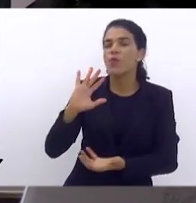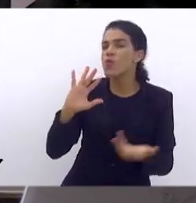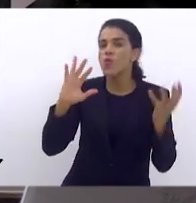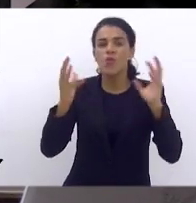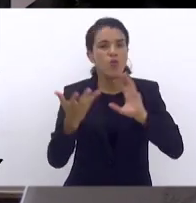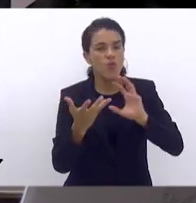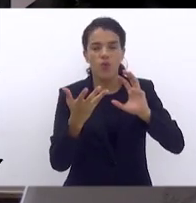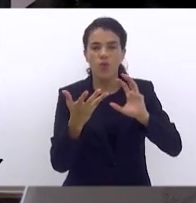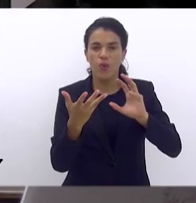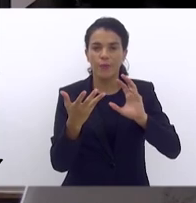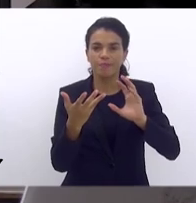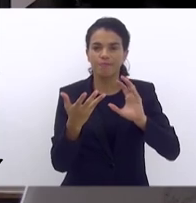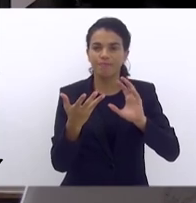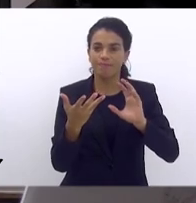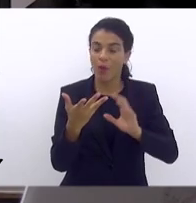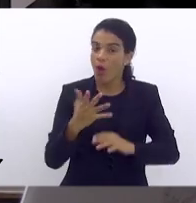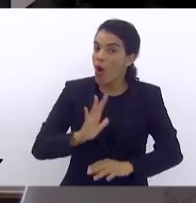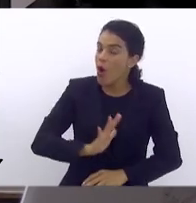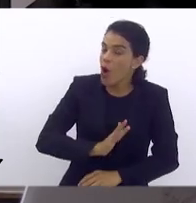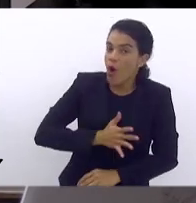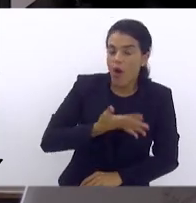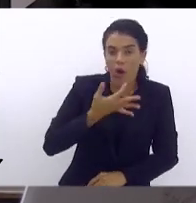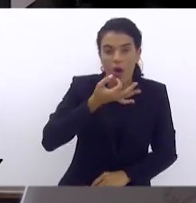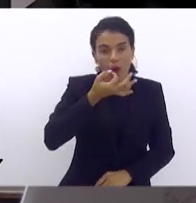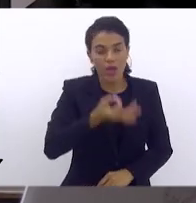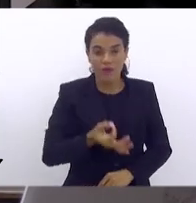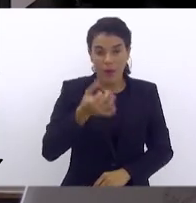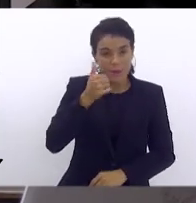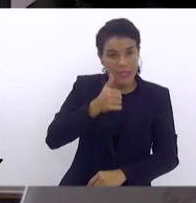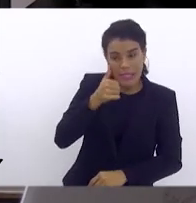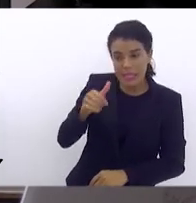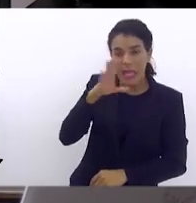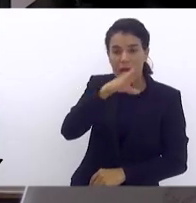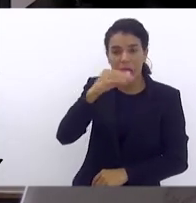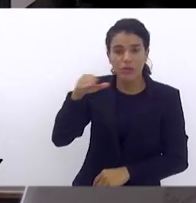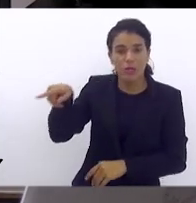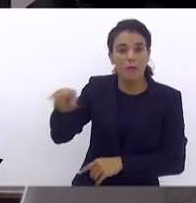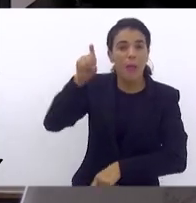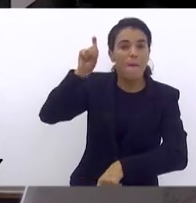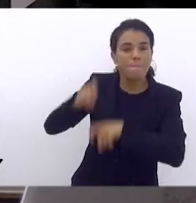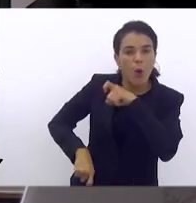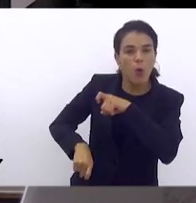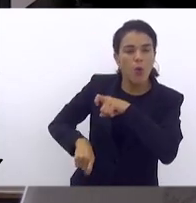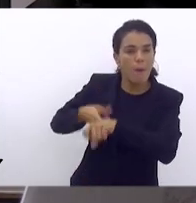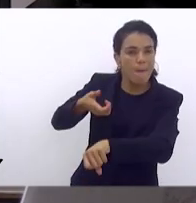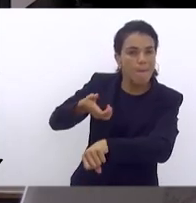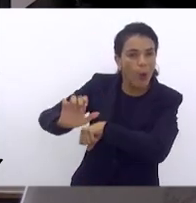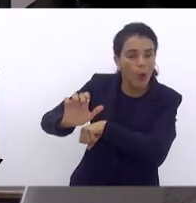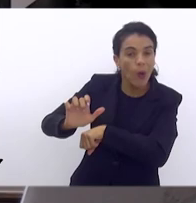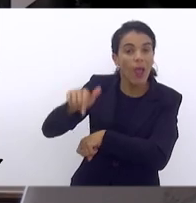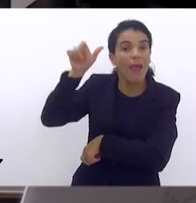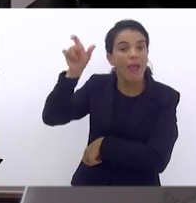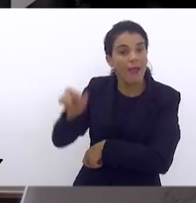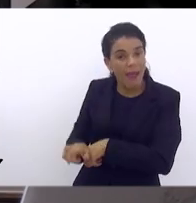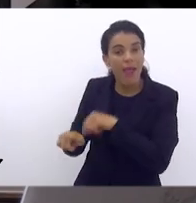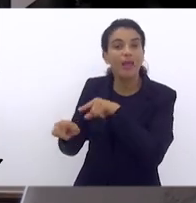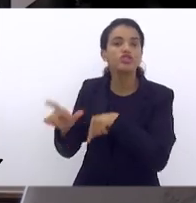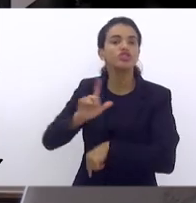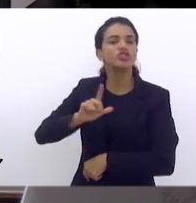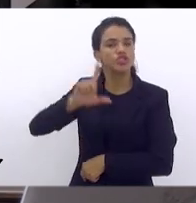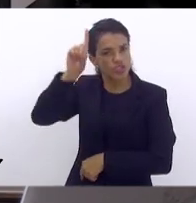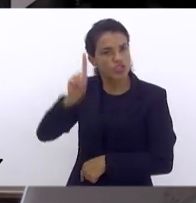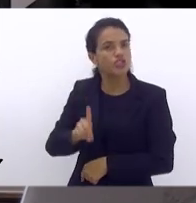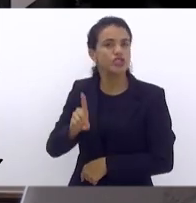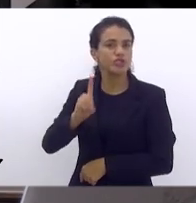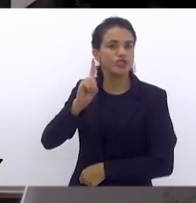acontecimento deplorável que ocorreu com uma menina uma adolescente que foi estuprada e depois ela tinha o direito